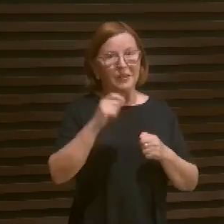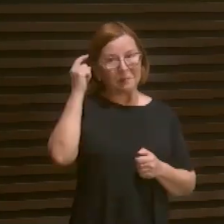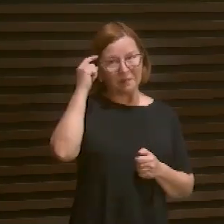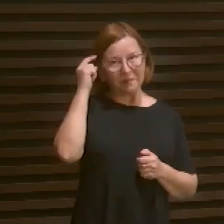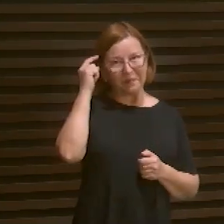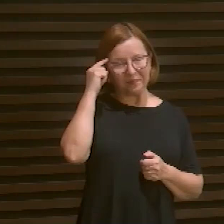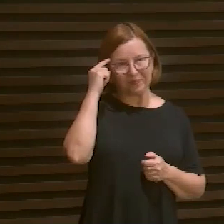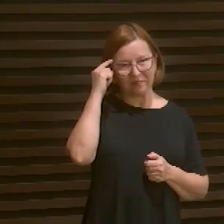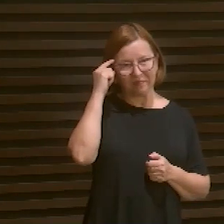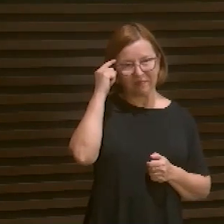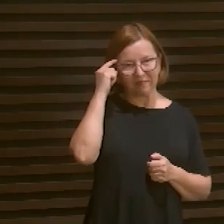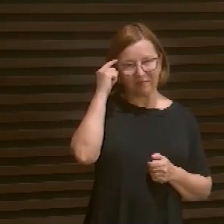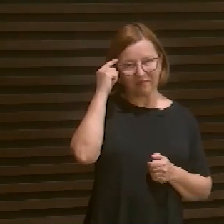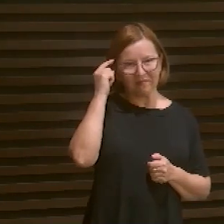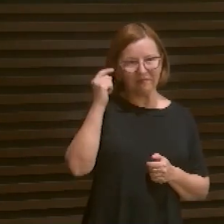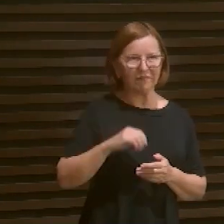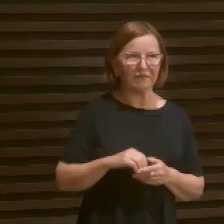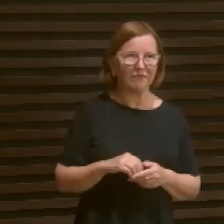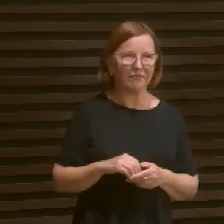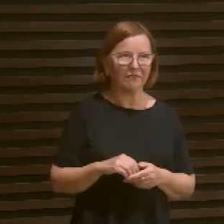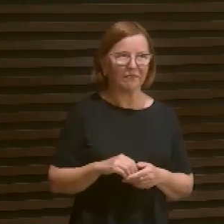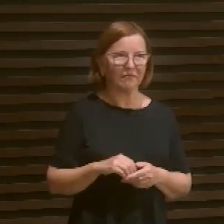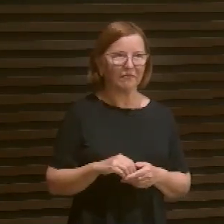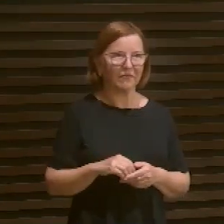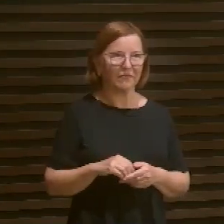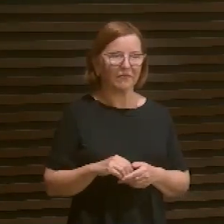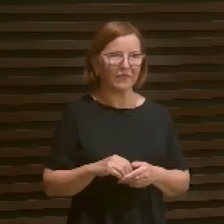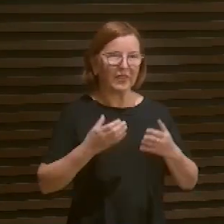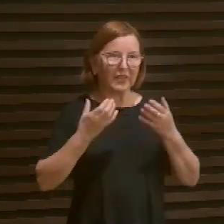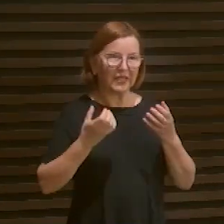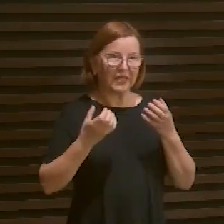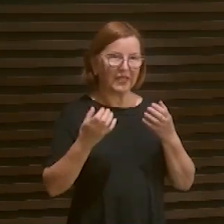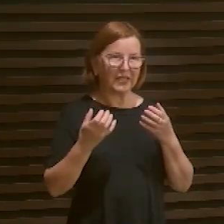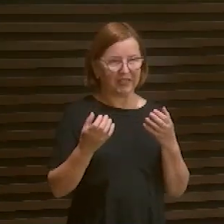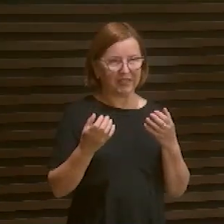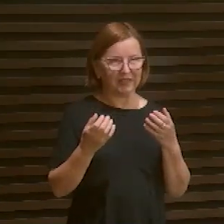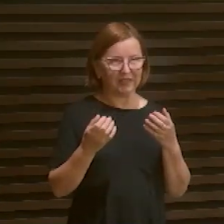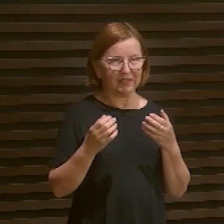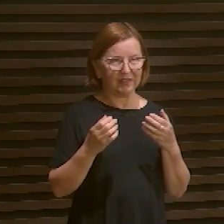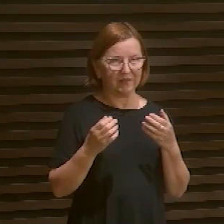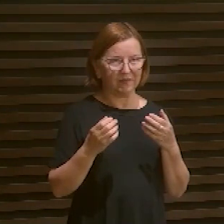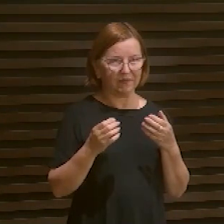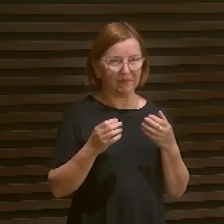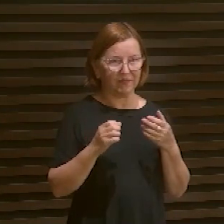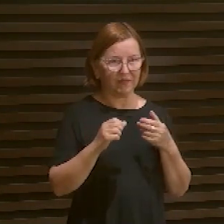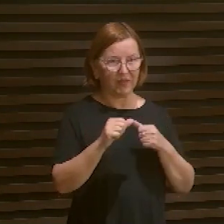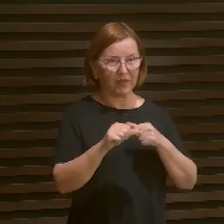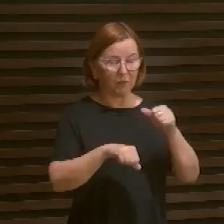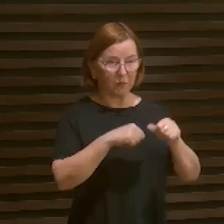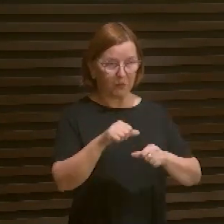querendo demover a singularidade de Moisés sem